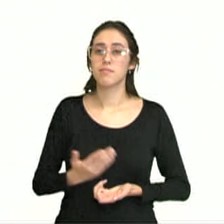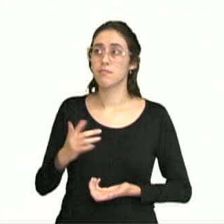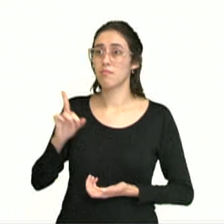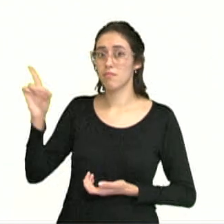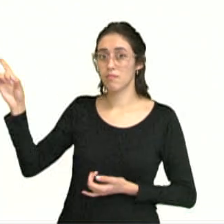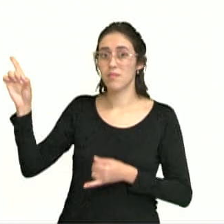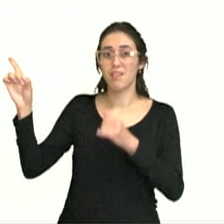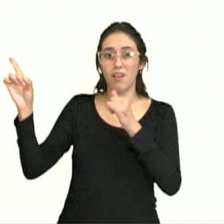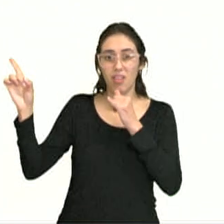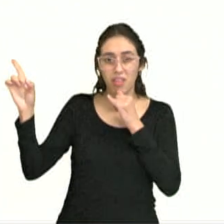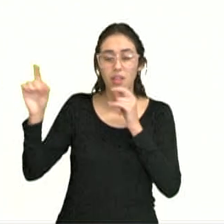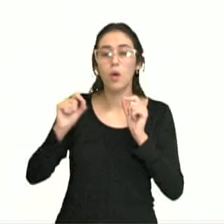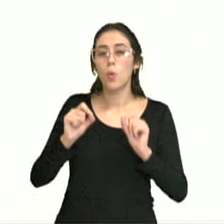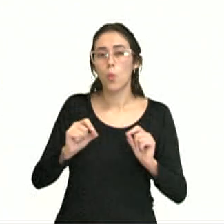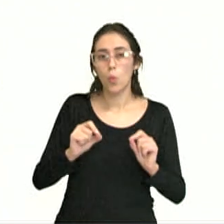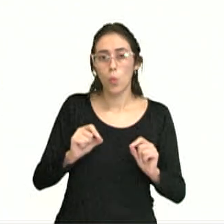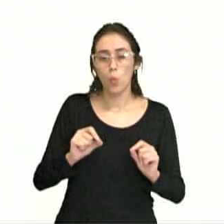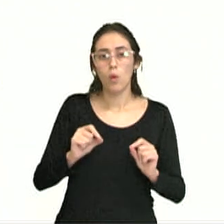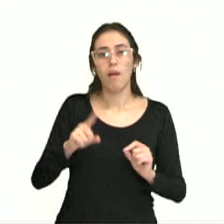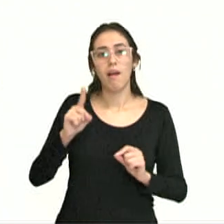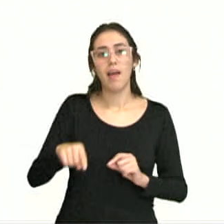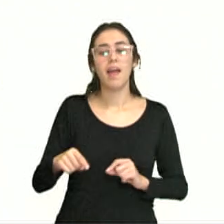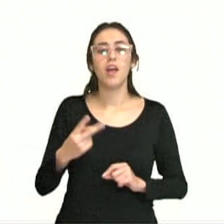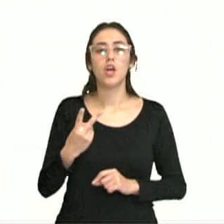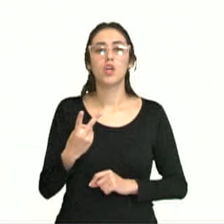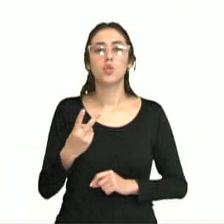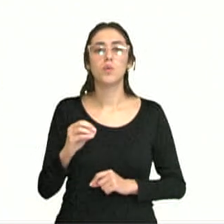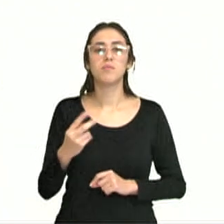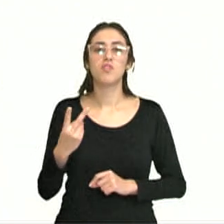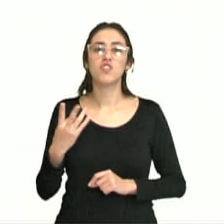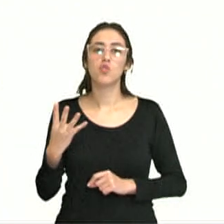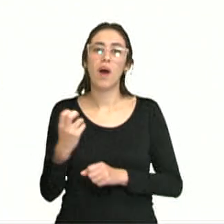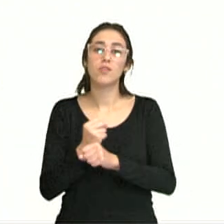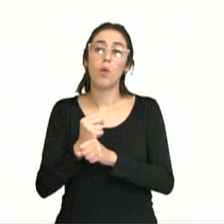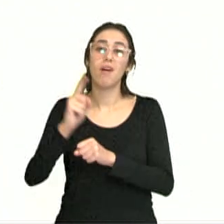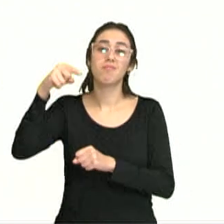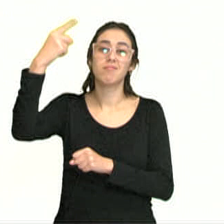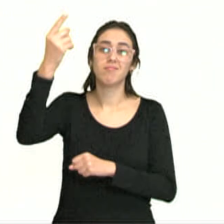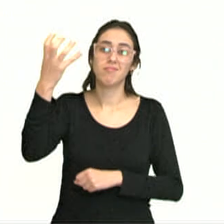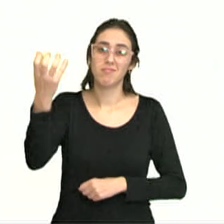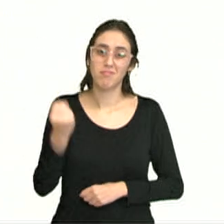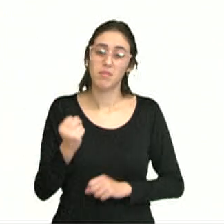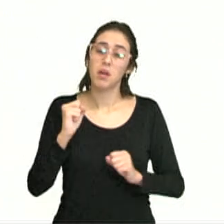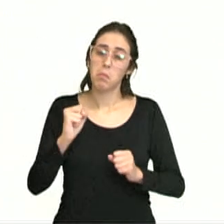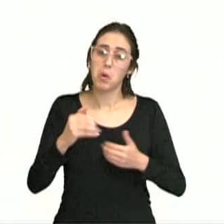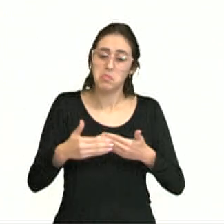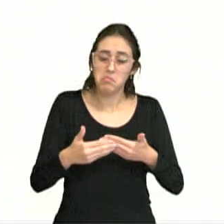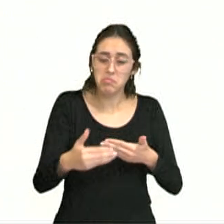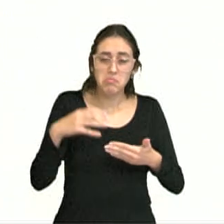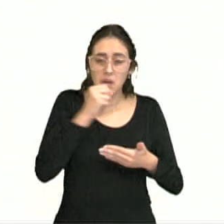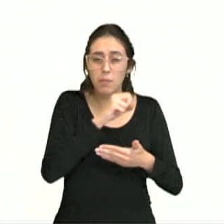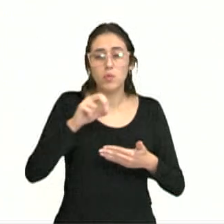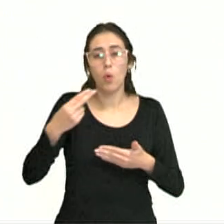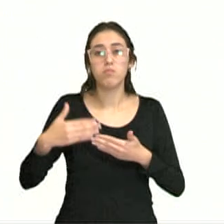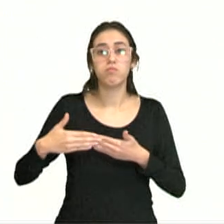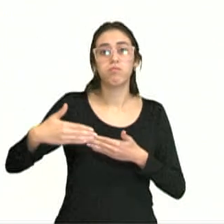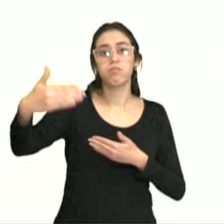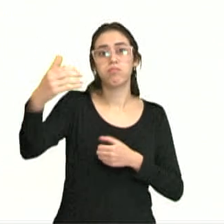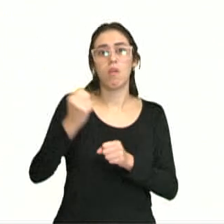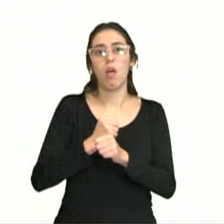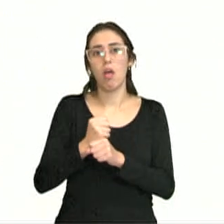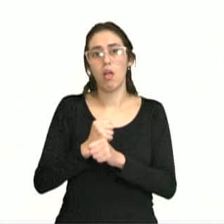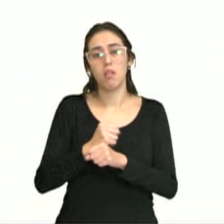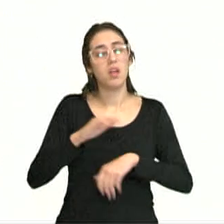que foi feita com resgate em 2024. Por isso que eu disse, pode ser de médio ou a longo prazo, dependendo do